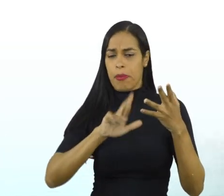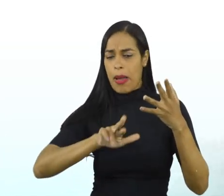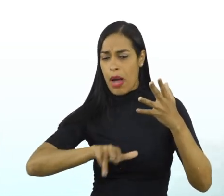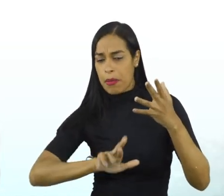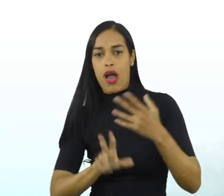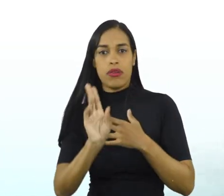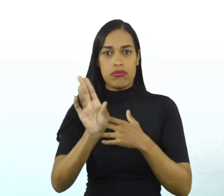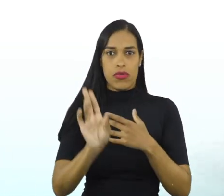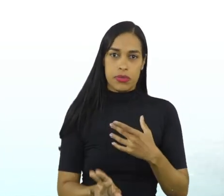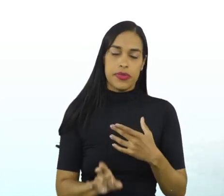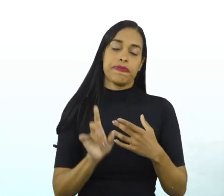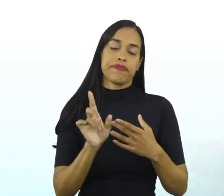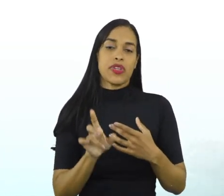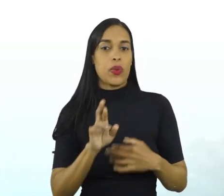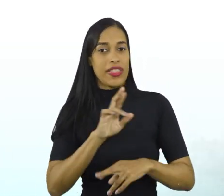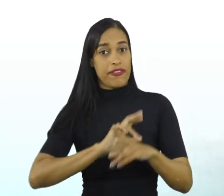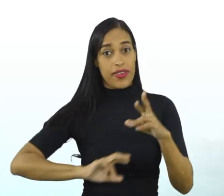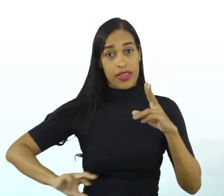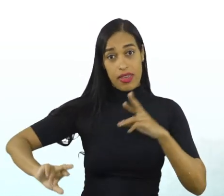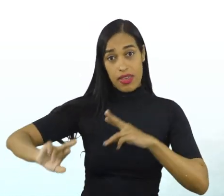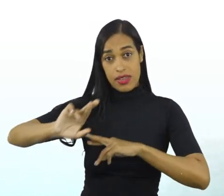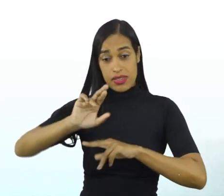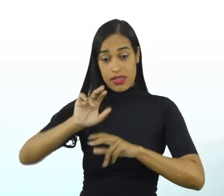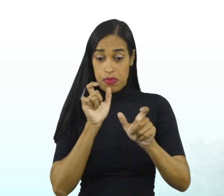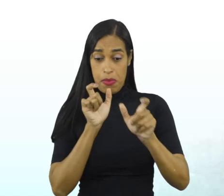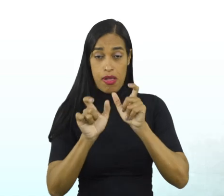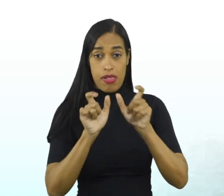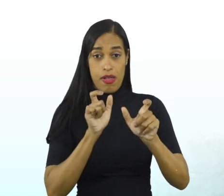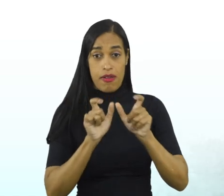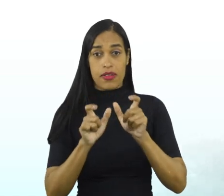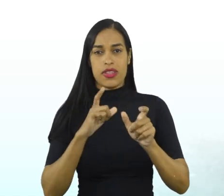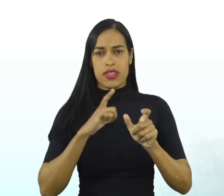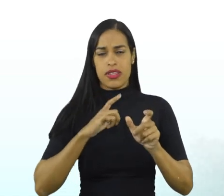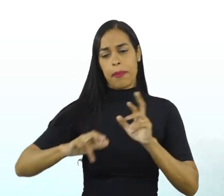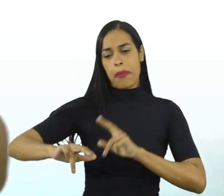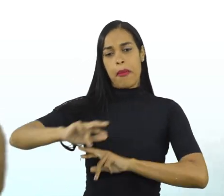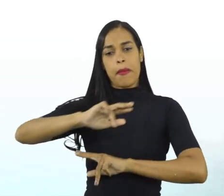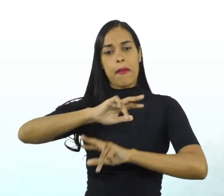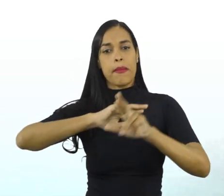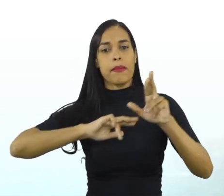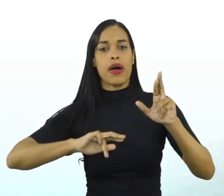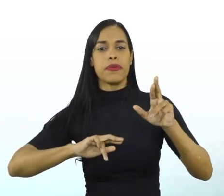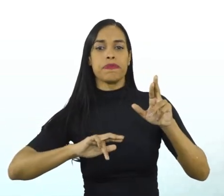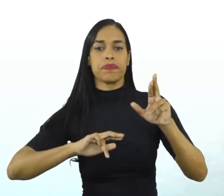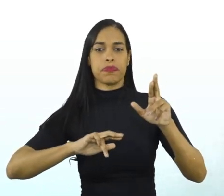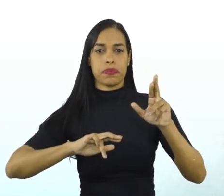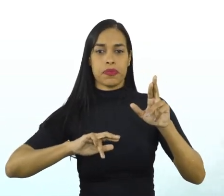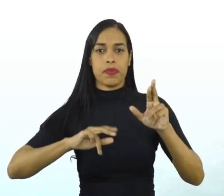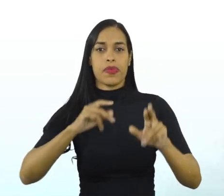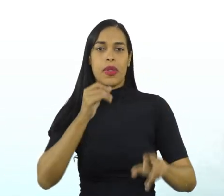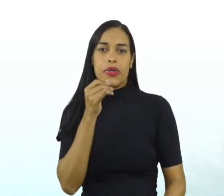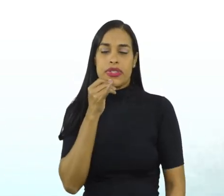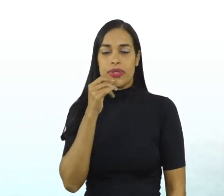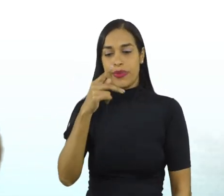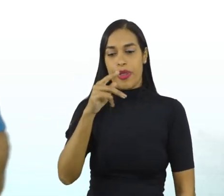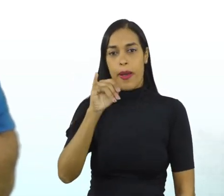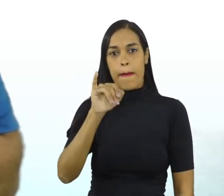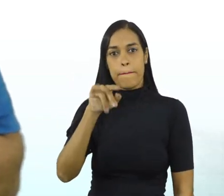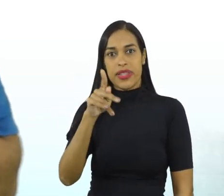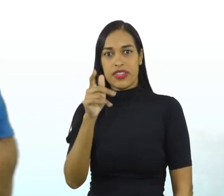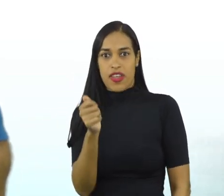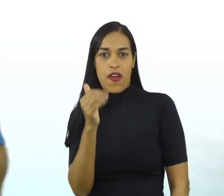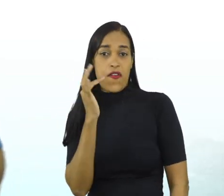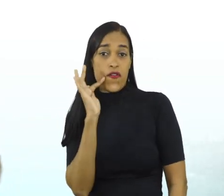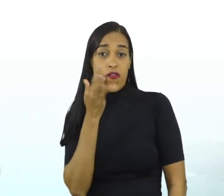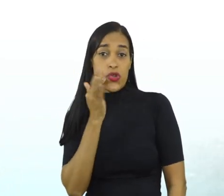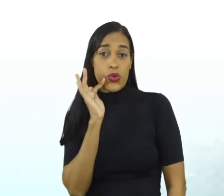Então são diferenças, são vocábulos, né, que ela tem essa diversidade. A própria pinha, que